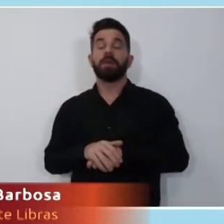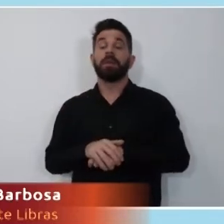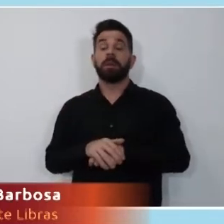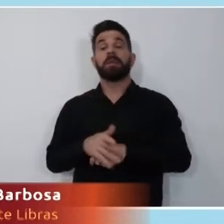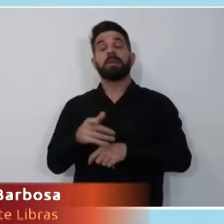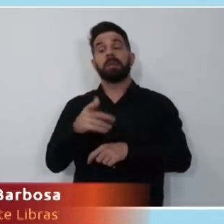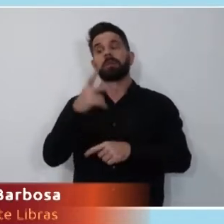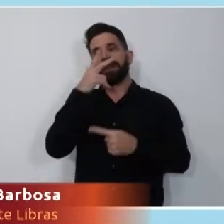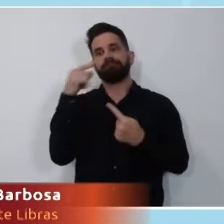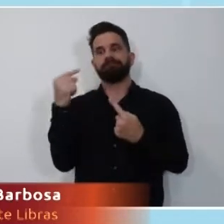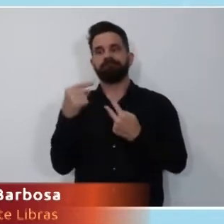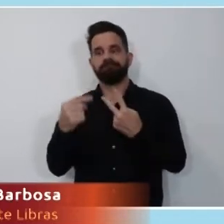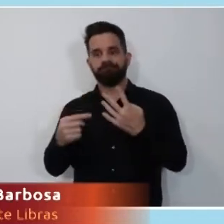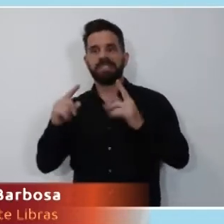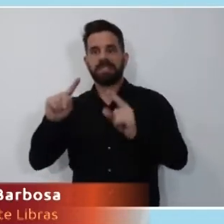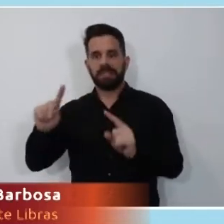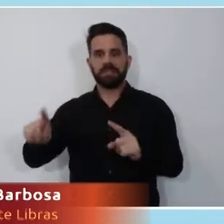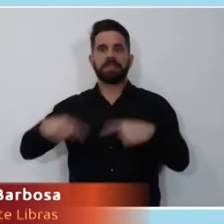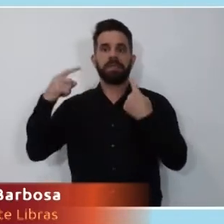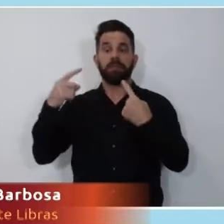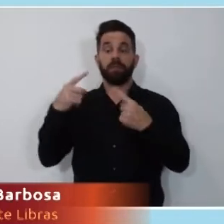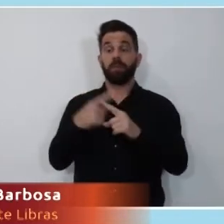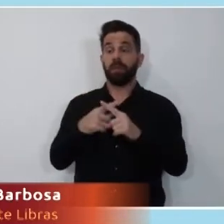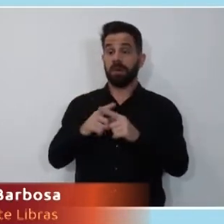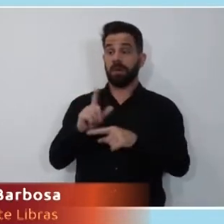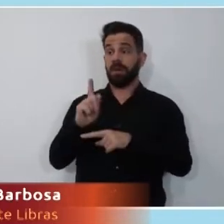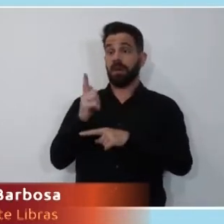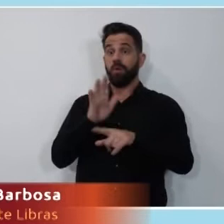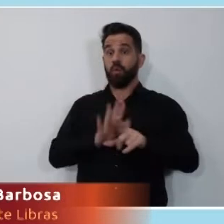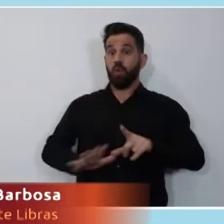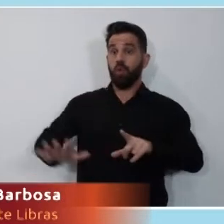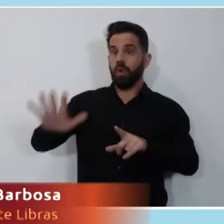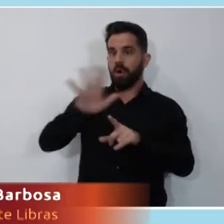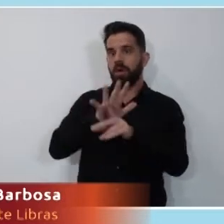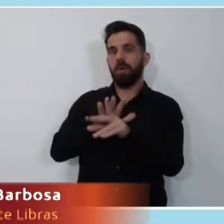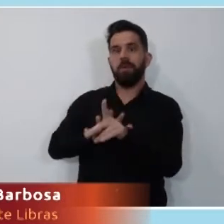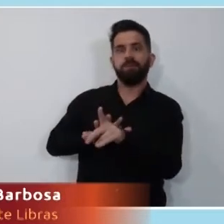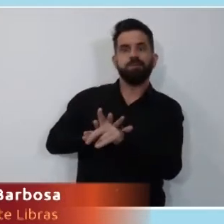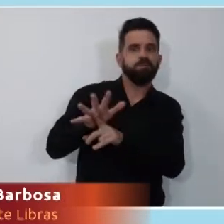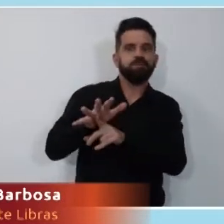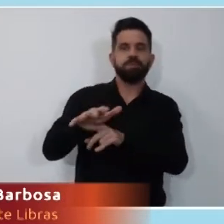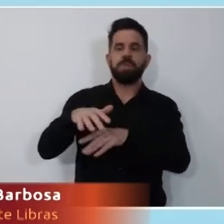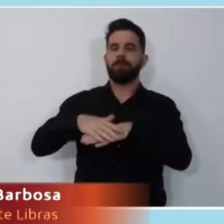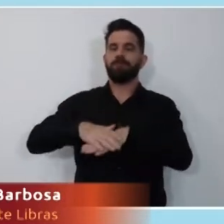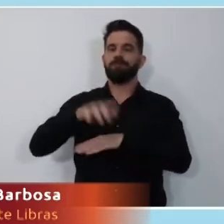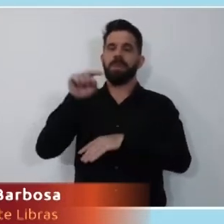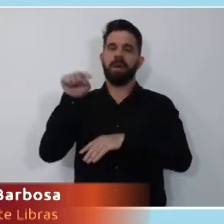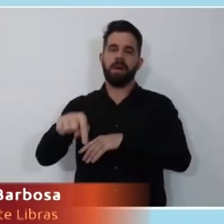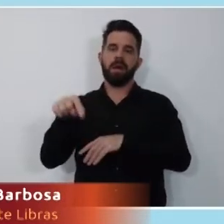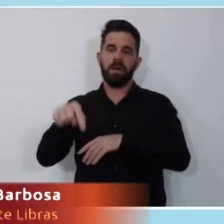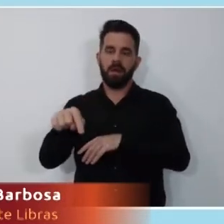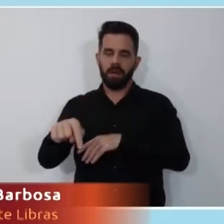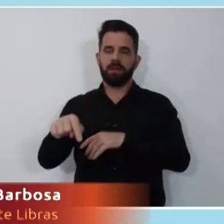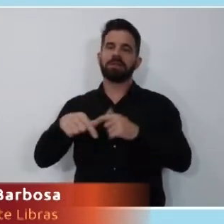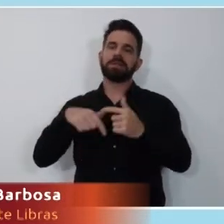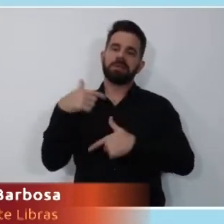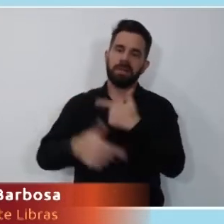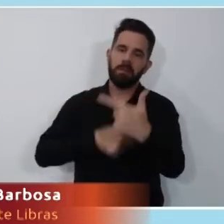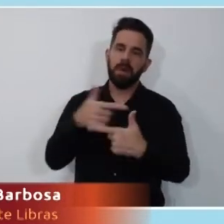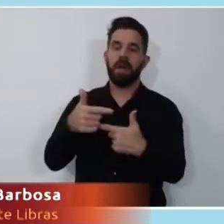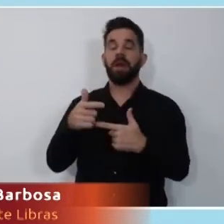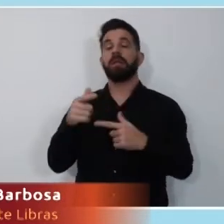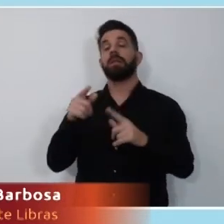temos, de que Goiânia não está perdendo essa característica de ser o maior polo concentrador de viagens a trabalho e também viagens a estudo,